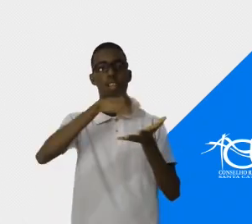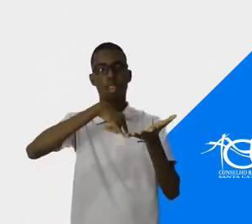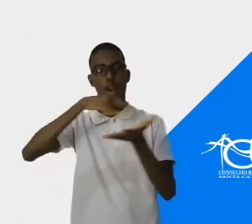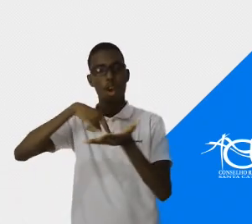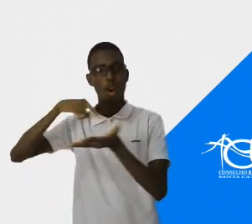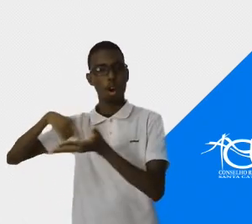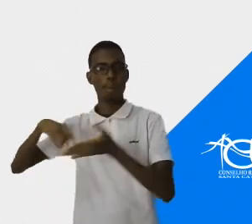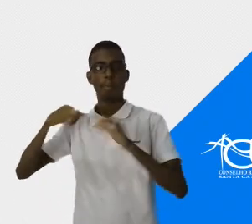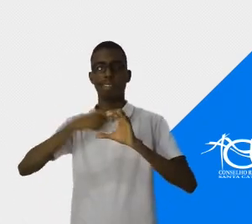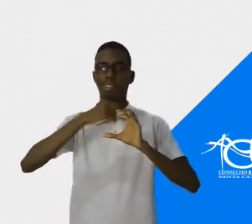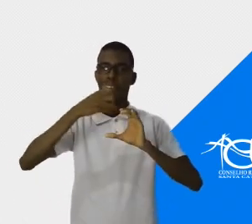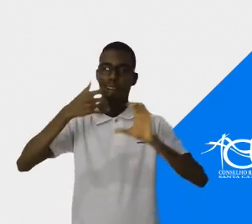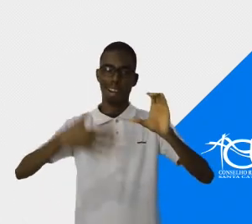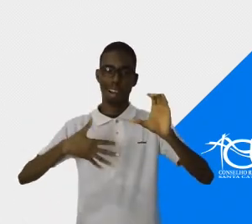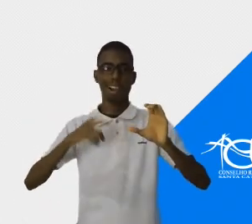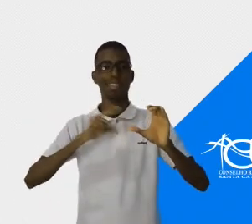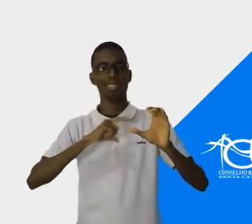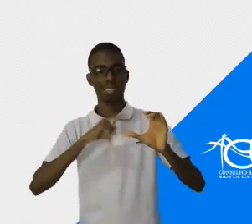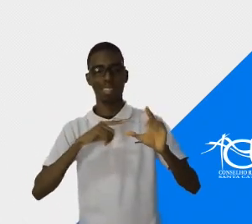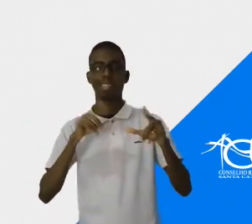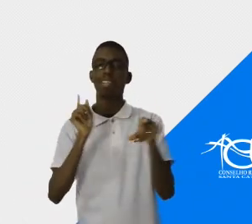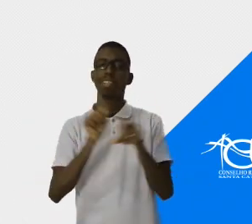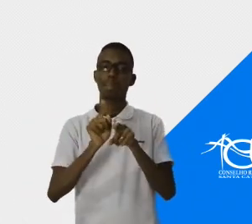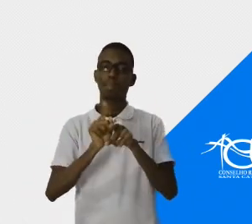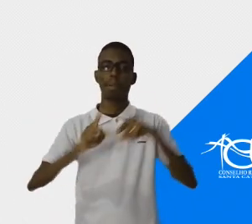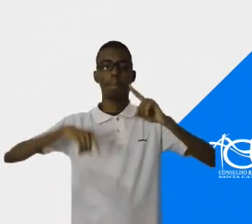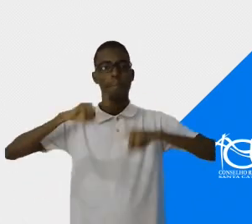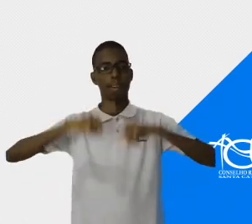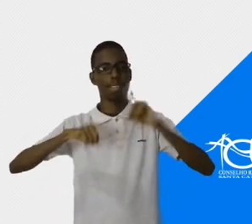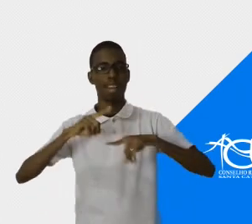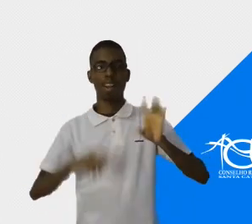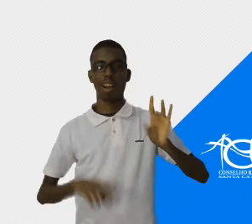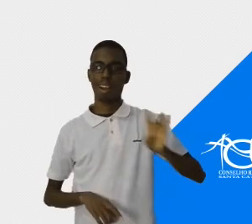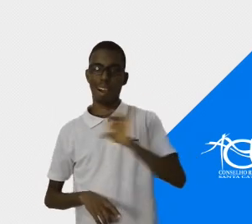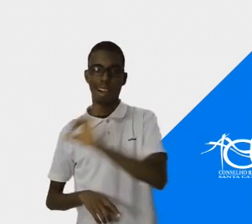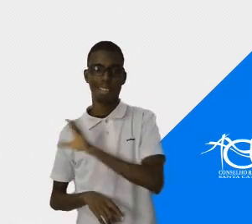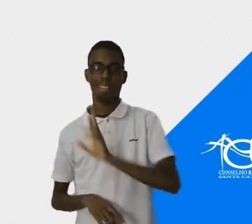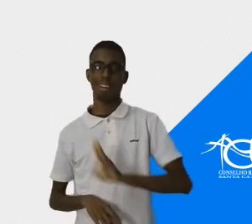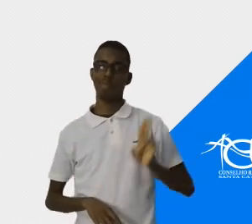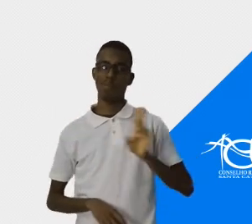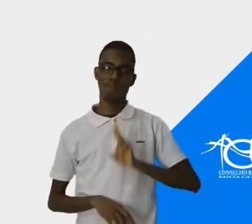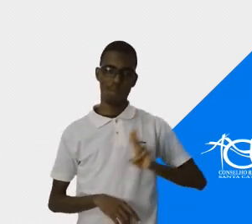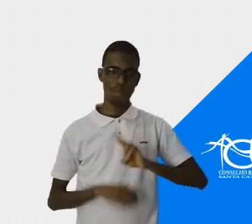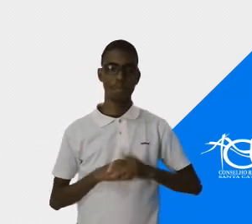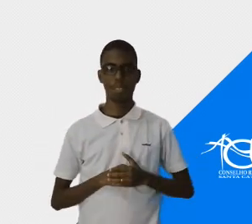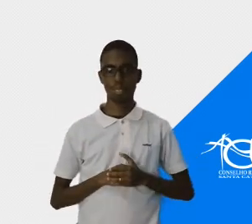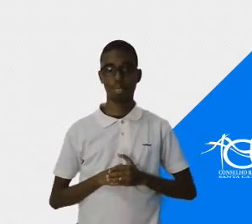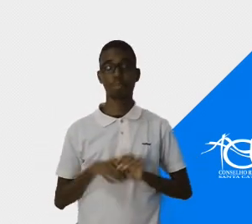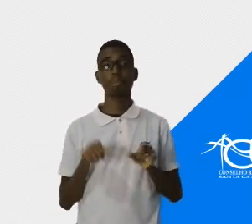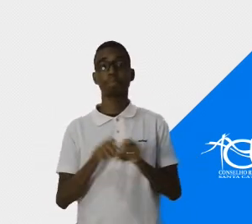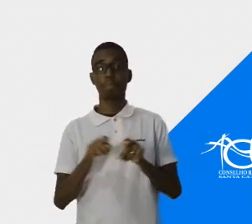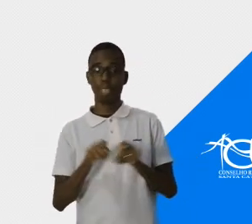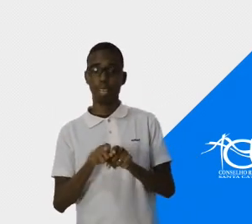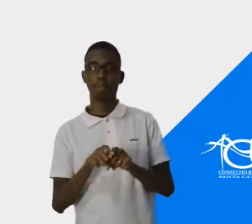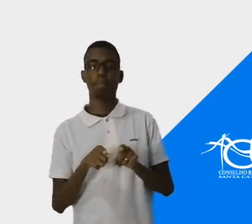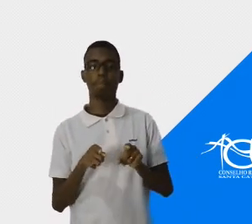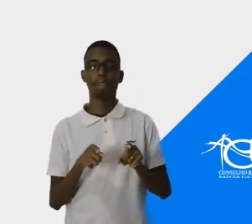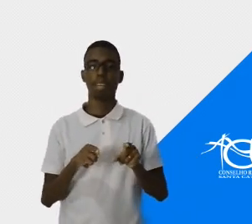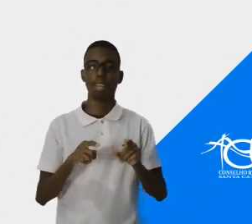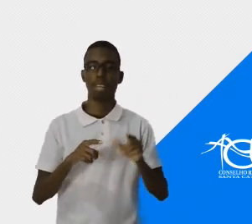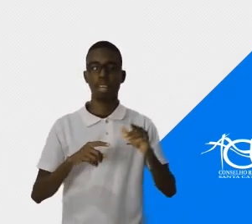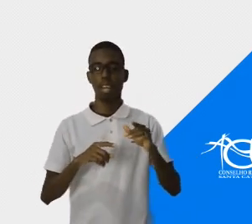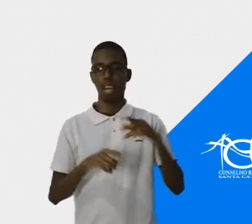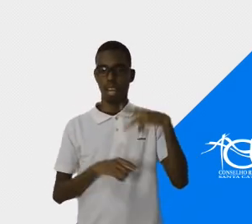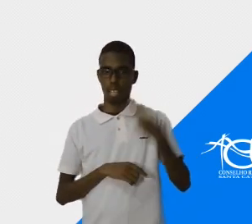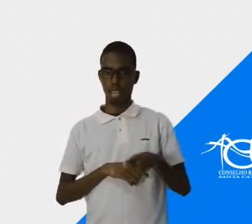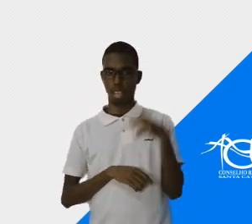de procedimentos que cada uma delas adota em função das suas demandas. No caso da avaliação psicológica no trânsito no Brasil, e nós já